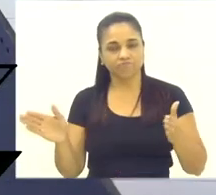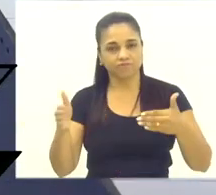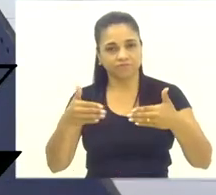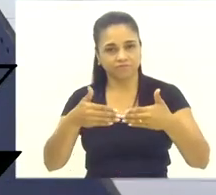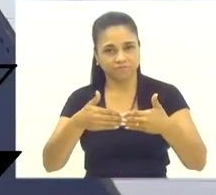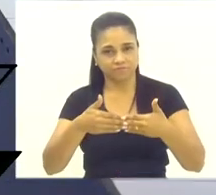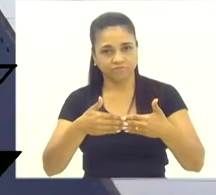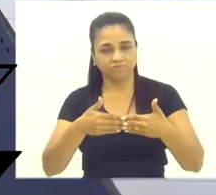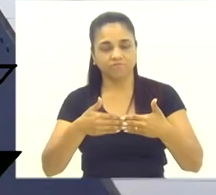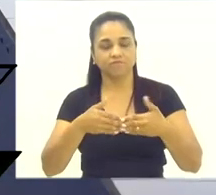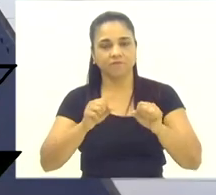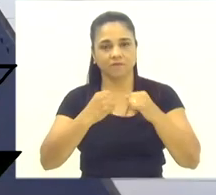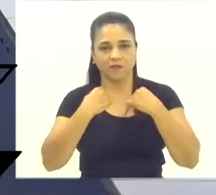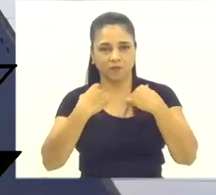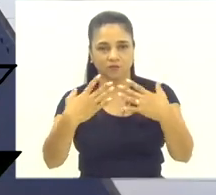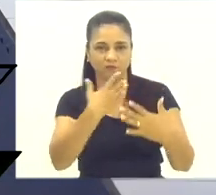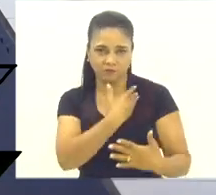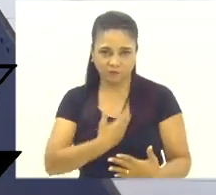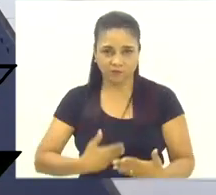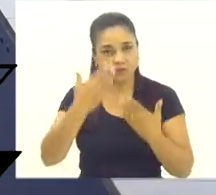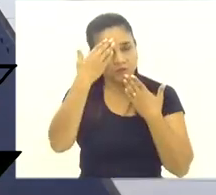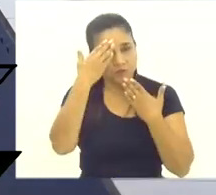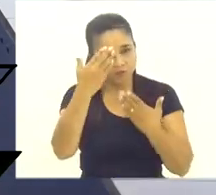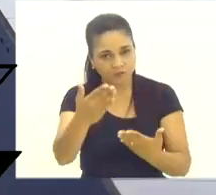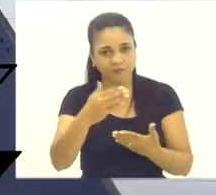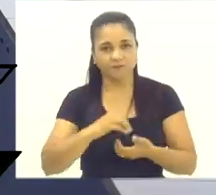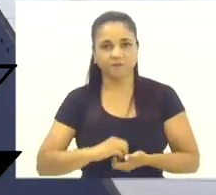presente é público obrigada